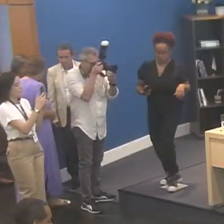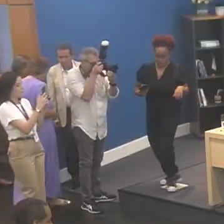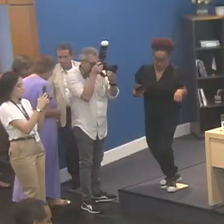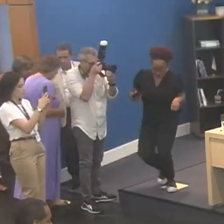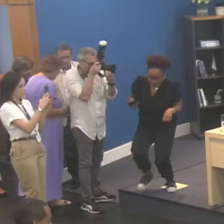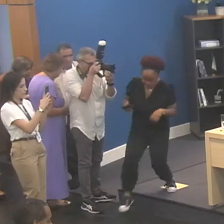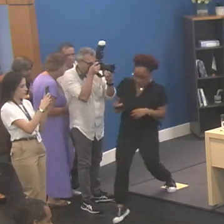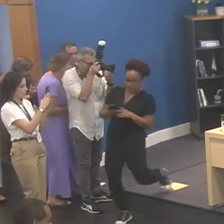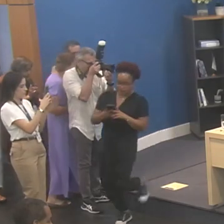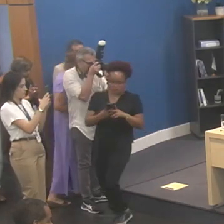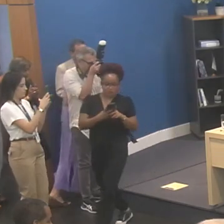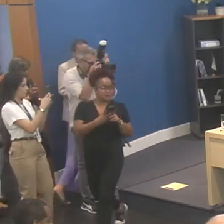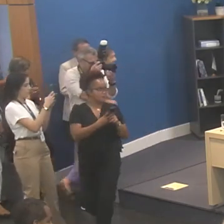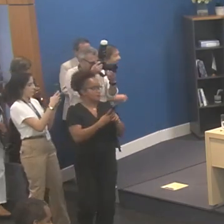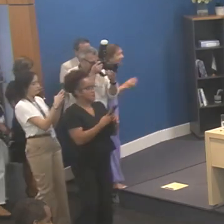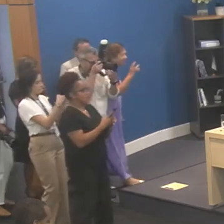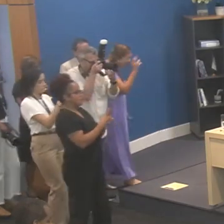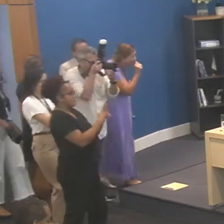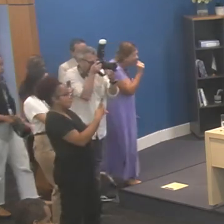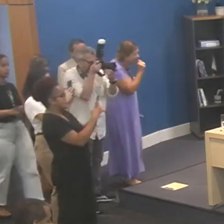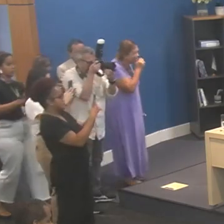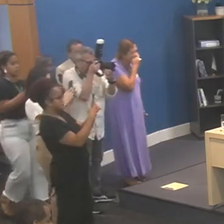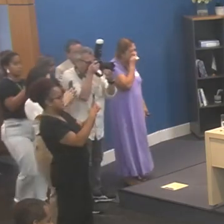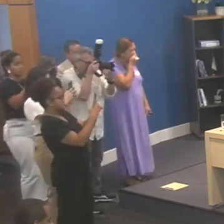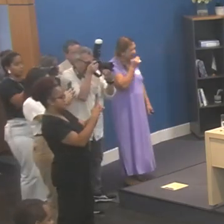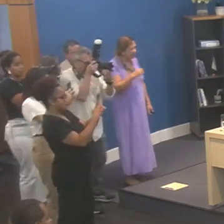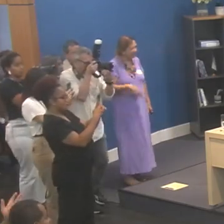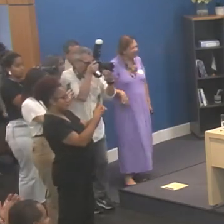Levar para a sua secretaria.